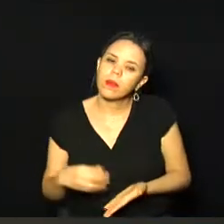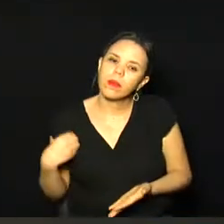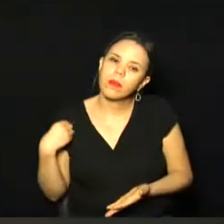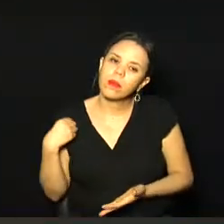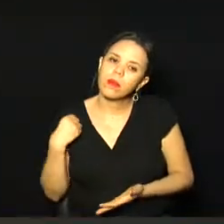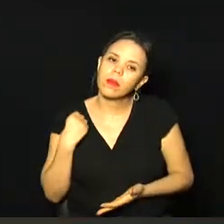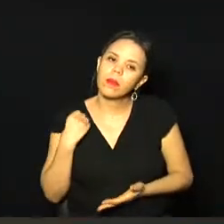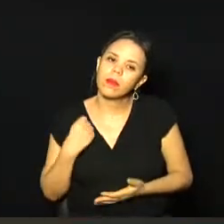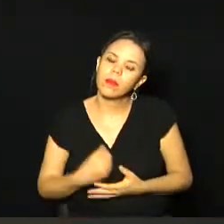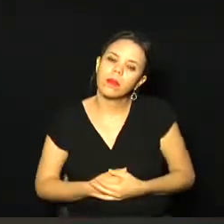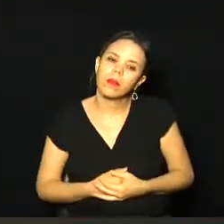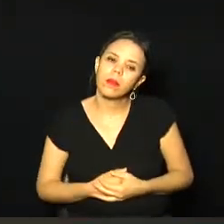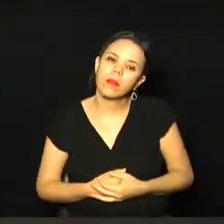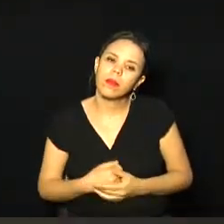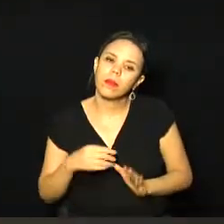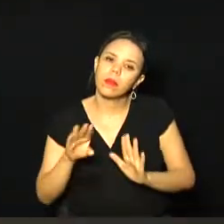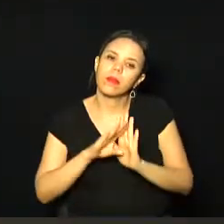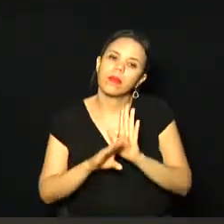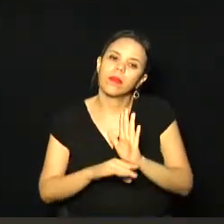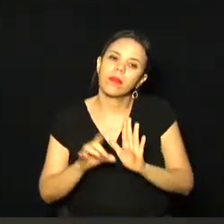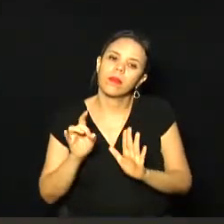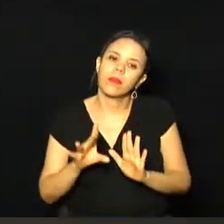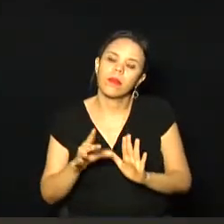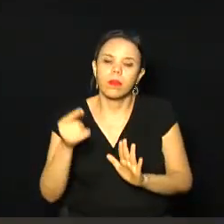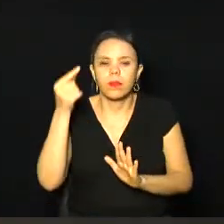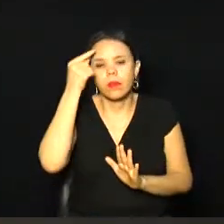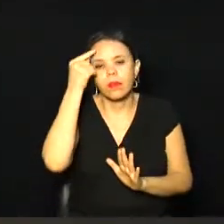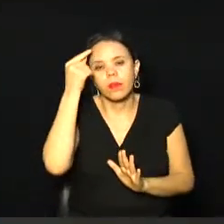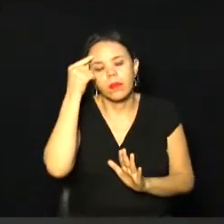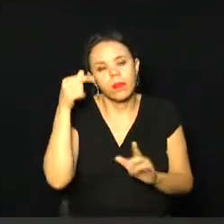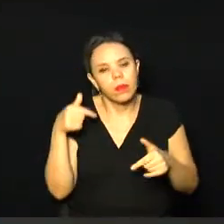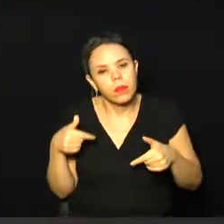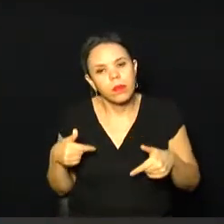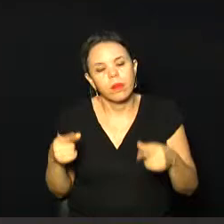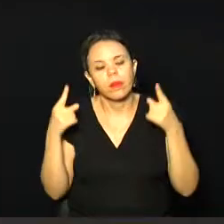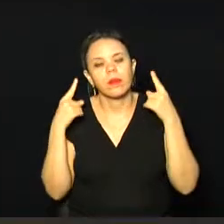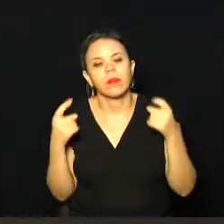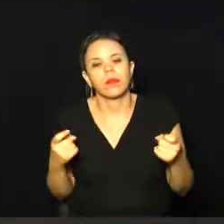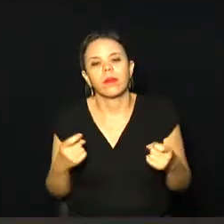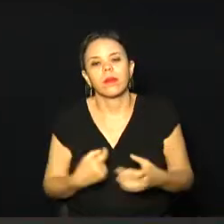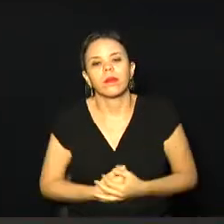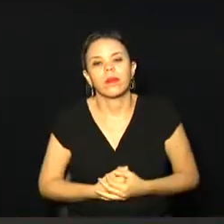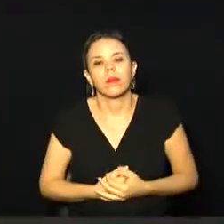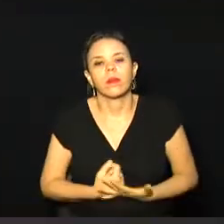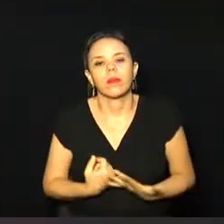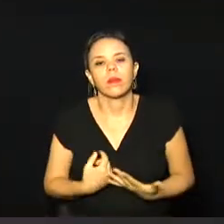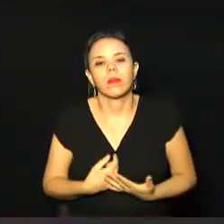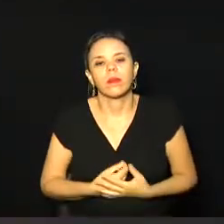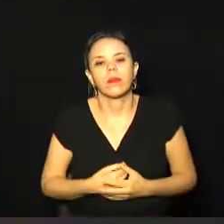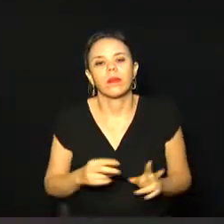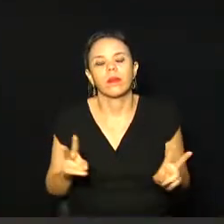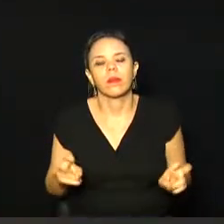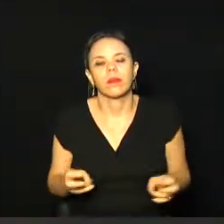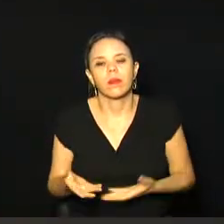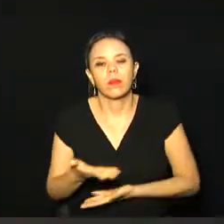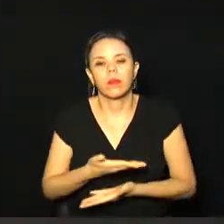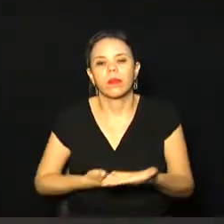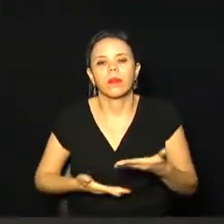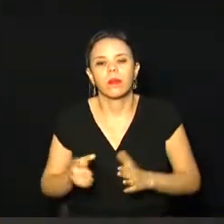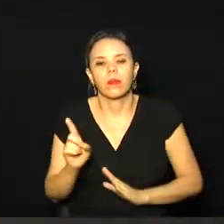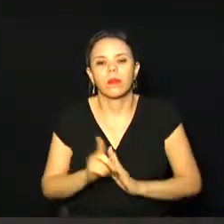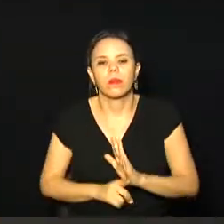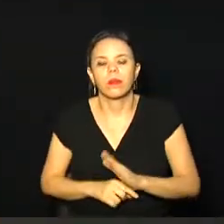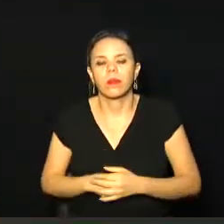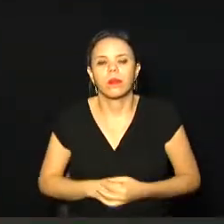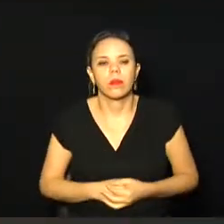vereador, um dos nossos programas é só sobre conscientização e enfrentamento à violência, e só sobre compartilhamento de direito.